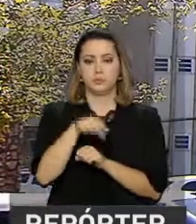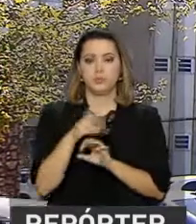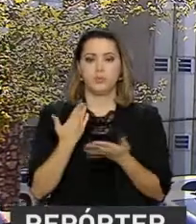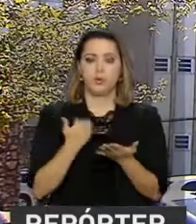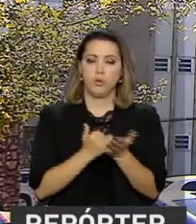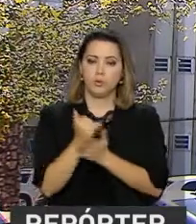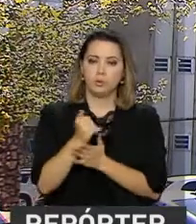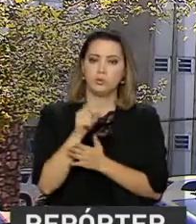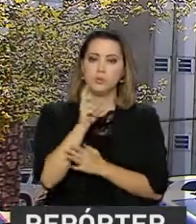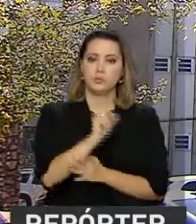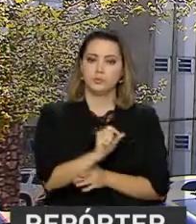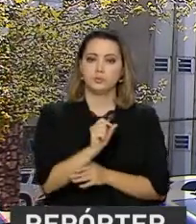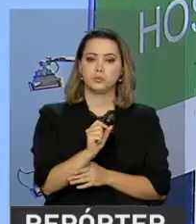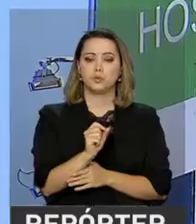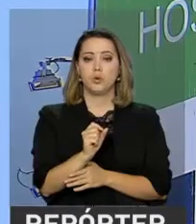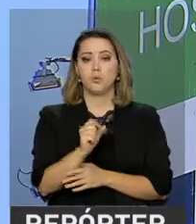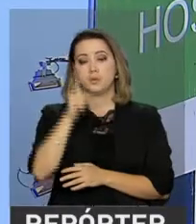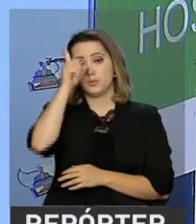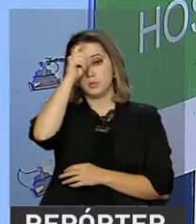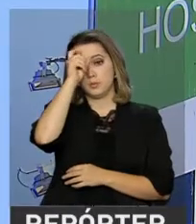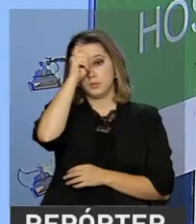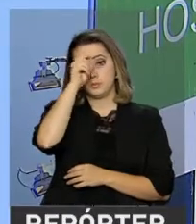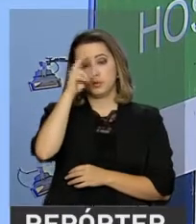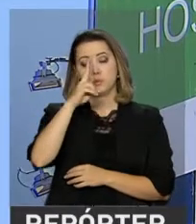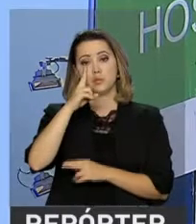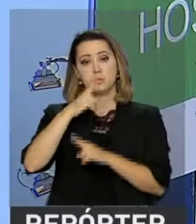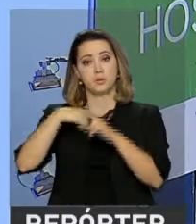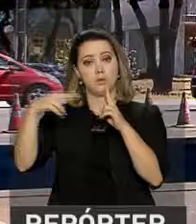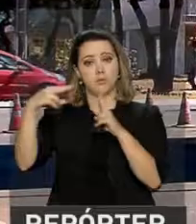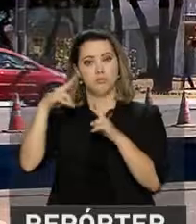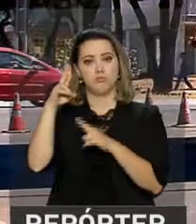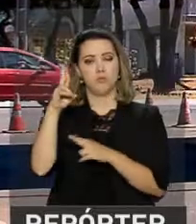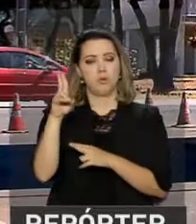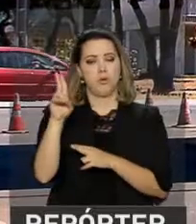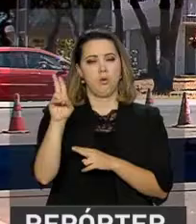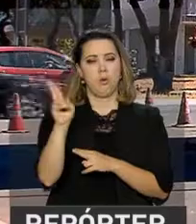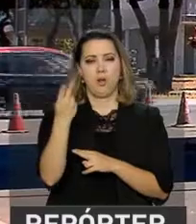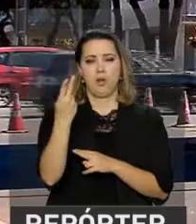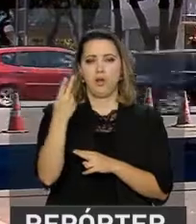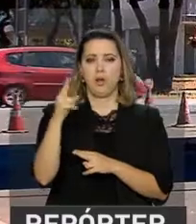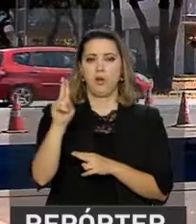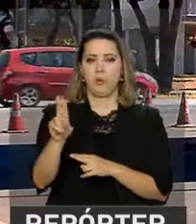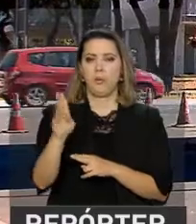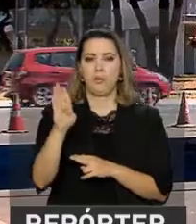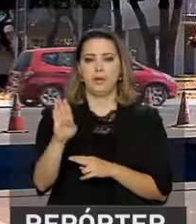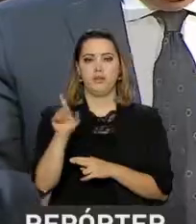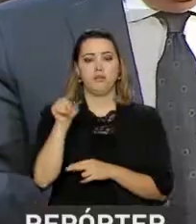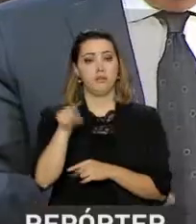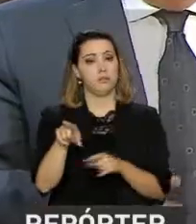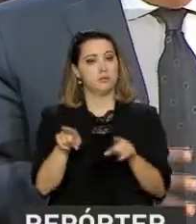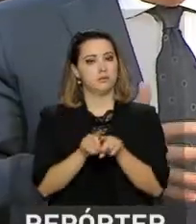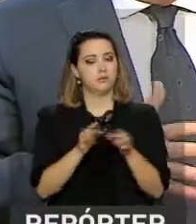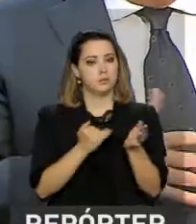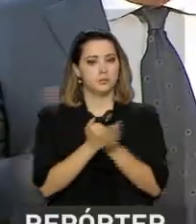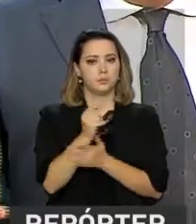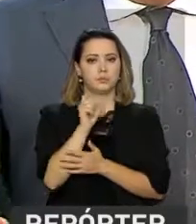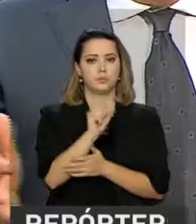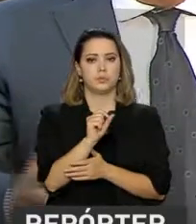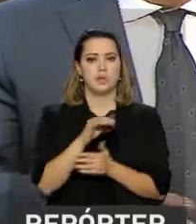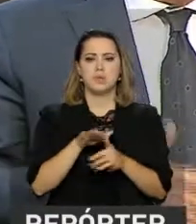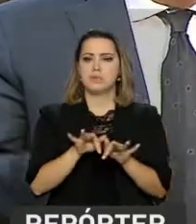começa pelo hospital universitário de brasília o cecap preventivo reúne desde exames